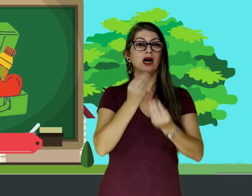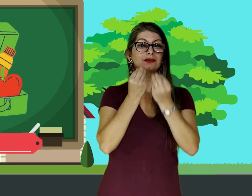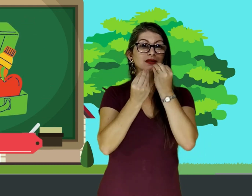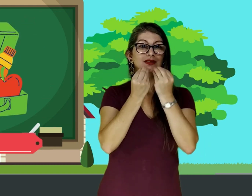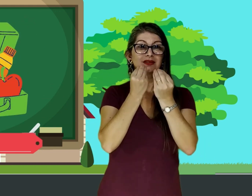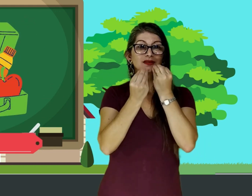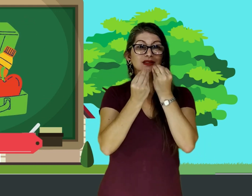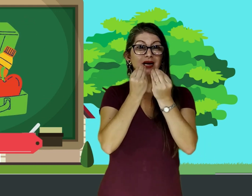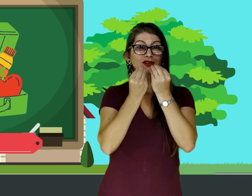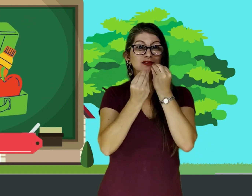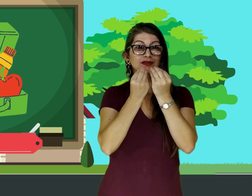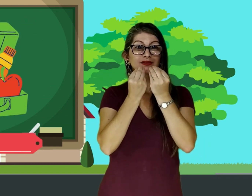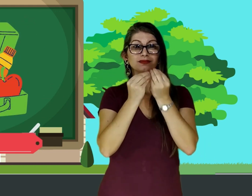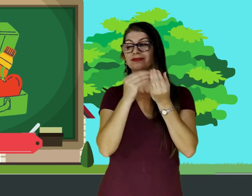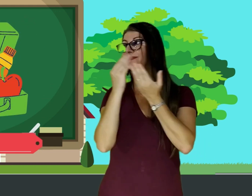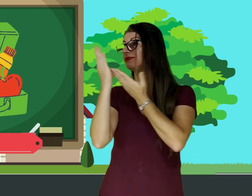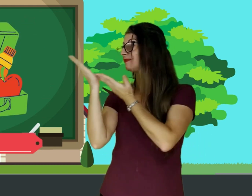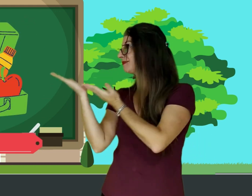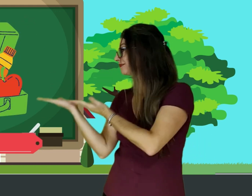lanche,